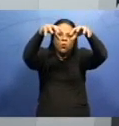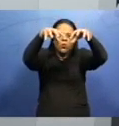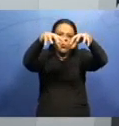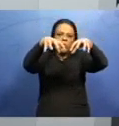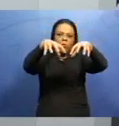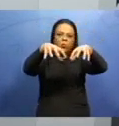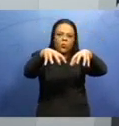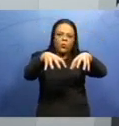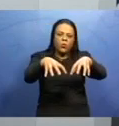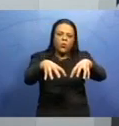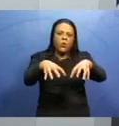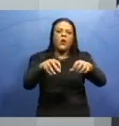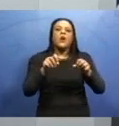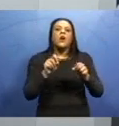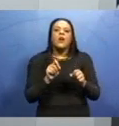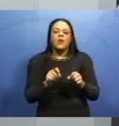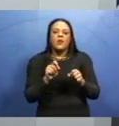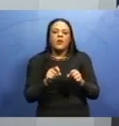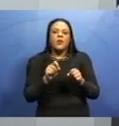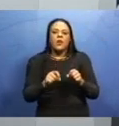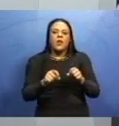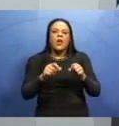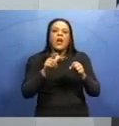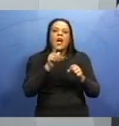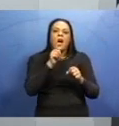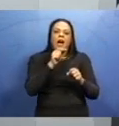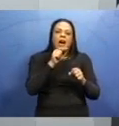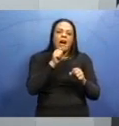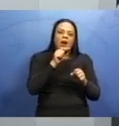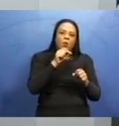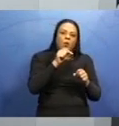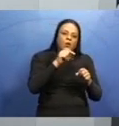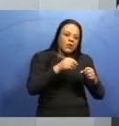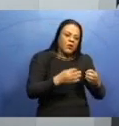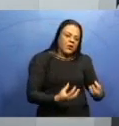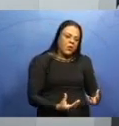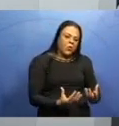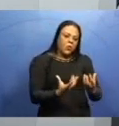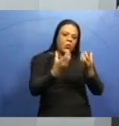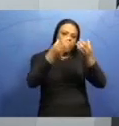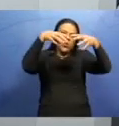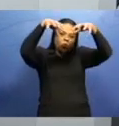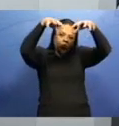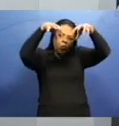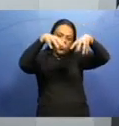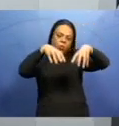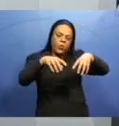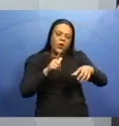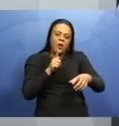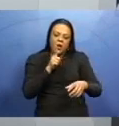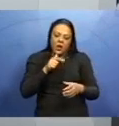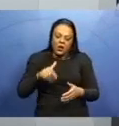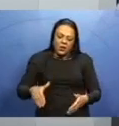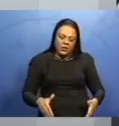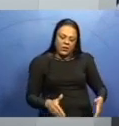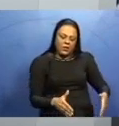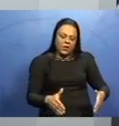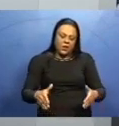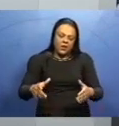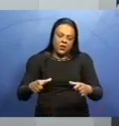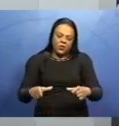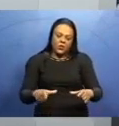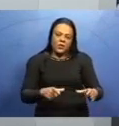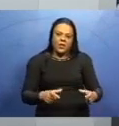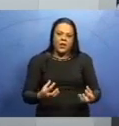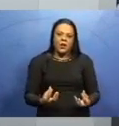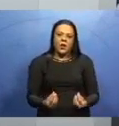É o processo natural de circulação da água na Terra. A água evapora de rios e lagos e volta para o